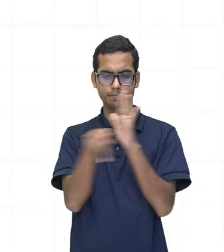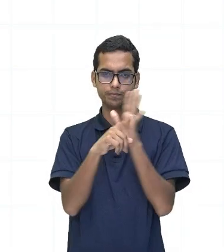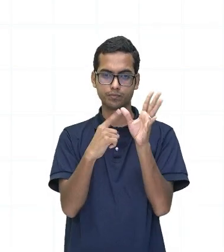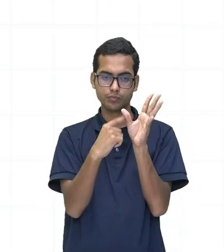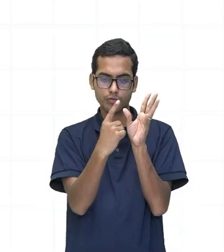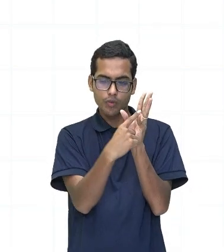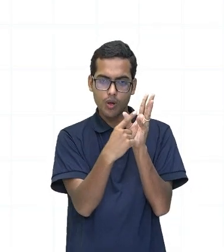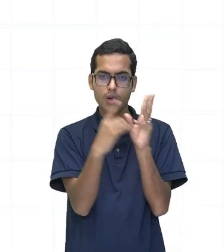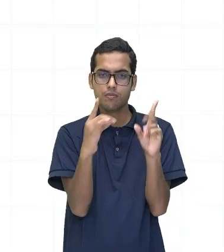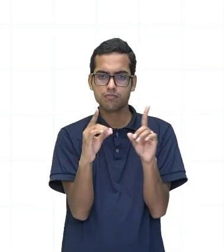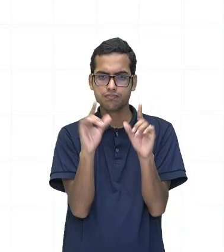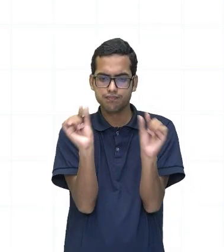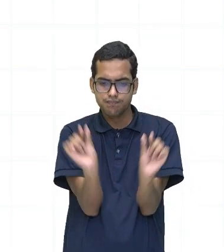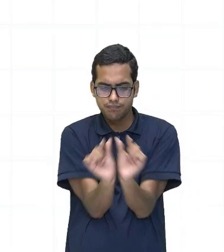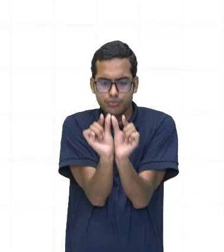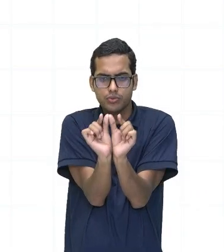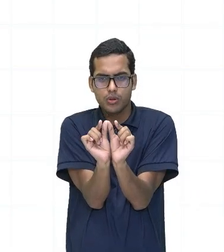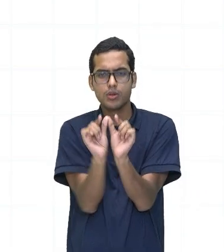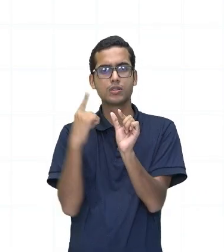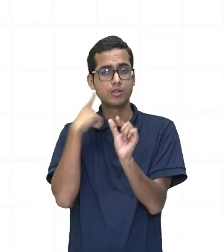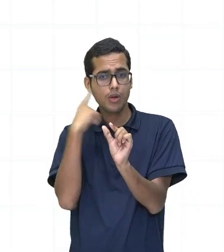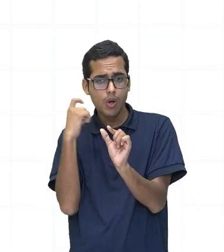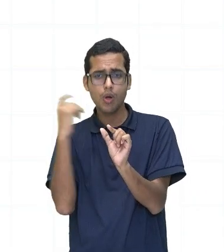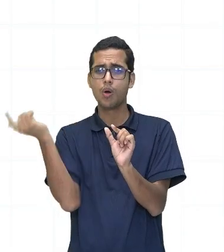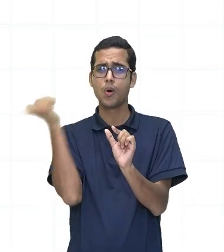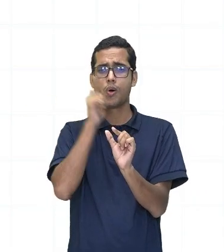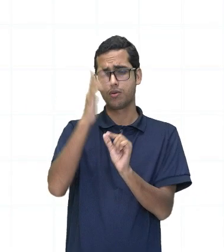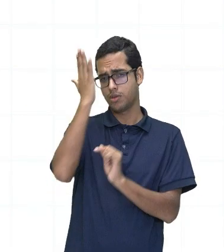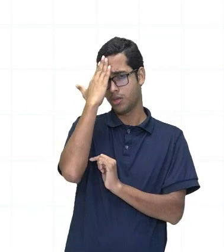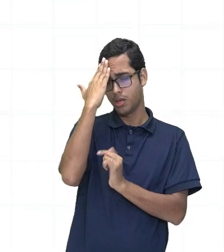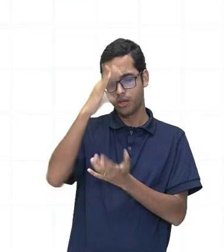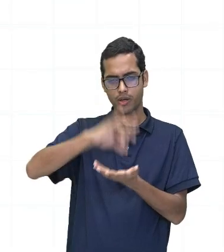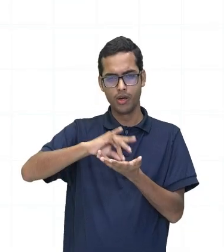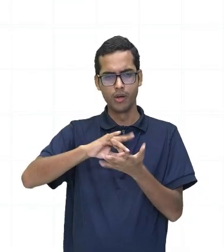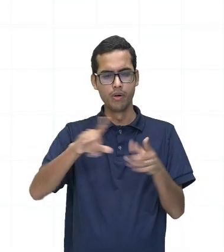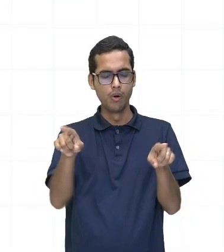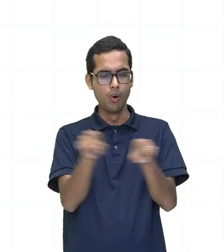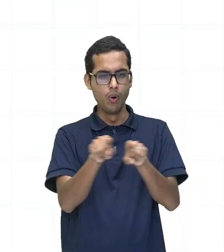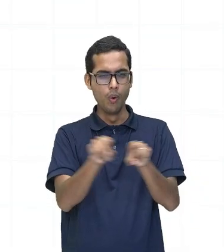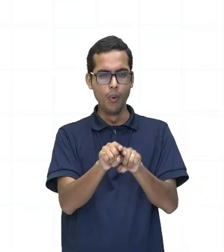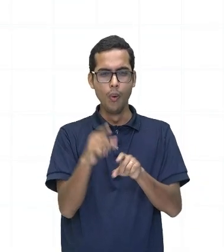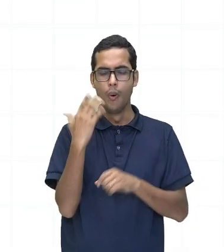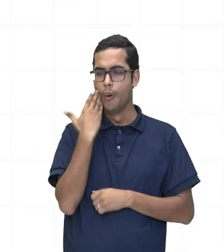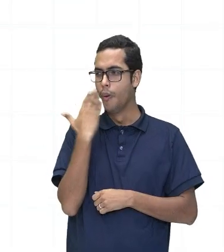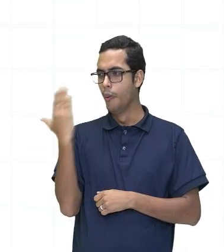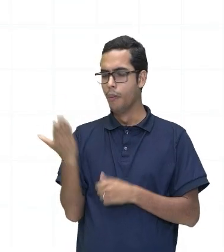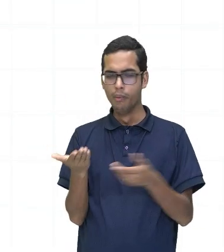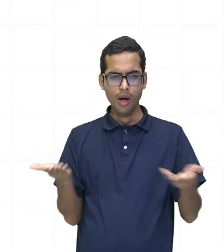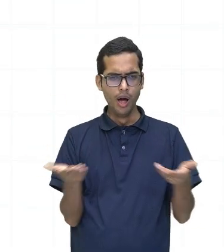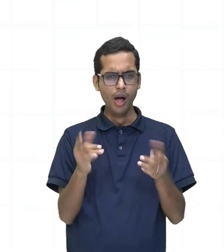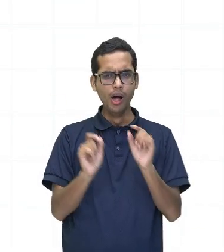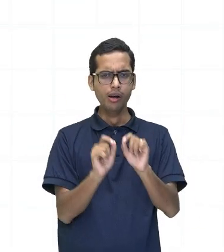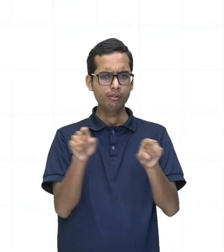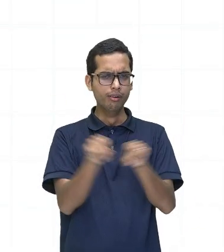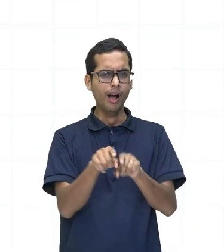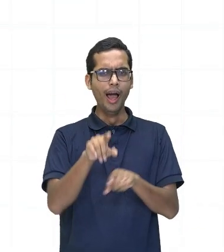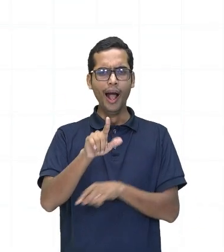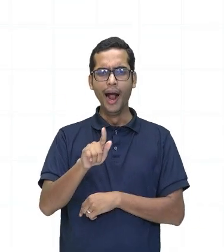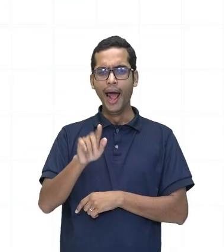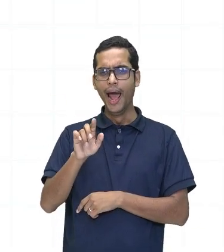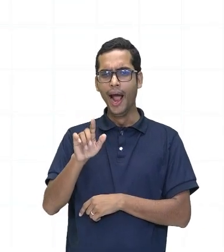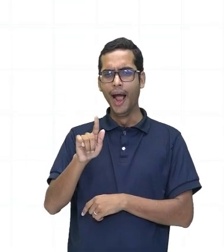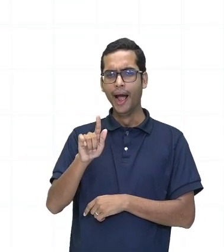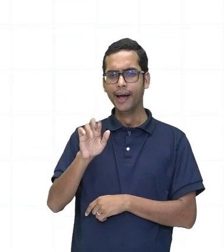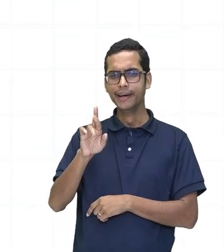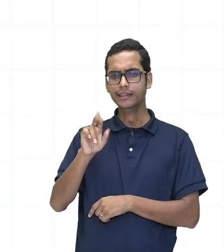tá? Ou seja, eu consigo escutar o som de cada uma delas, ok? Então, quando ele fala gratuito, é como se eu tivesse... eu tenho um